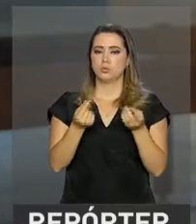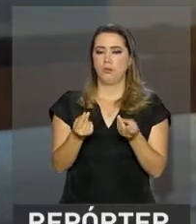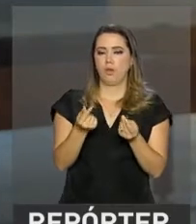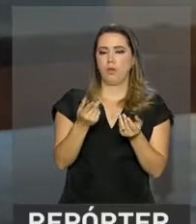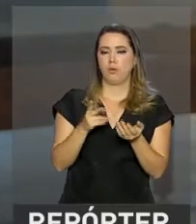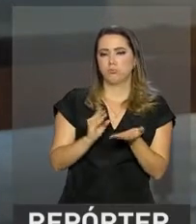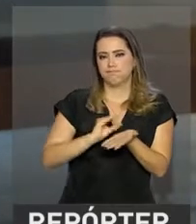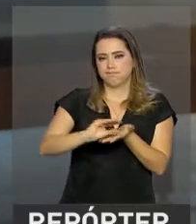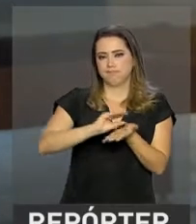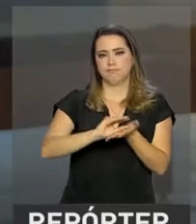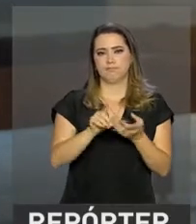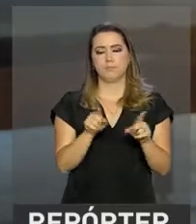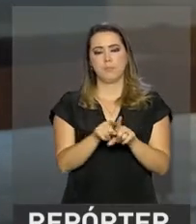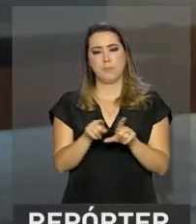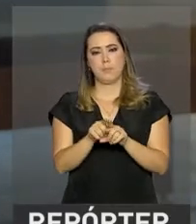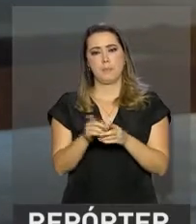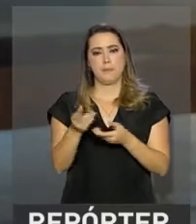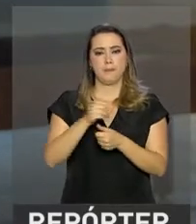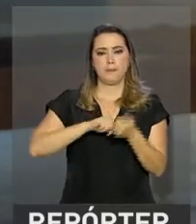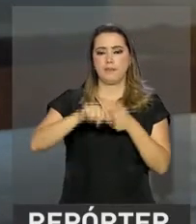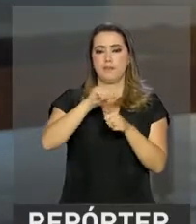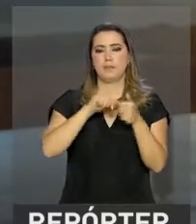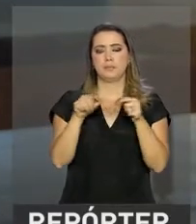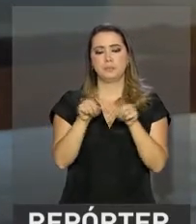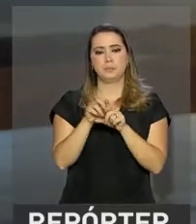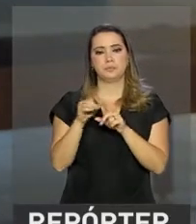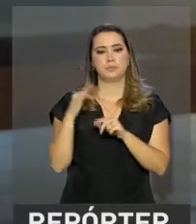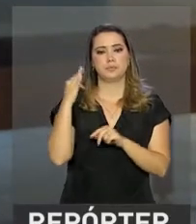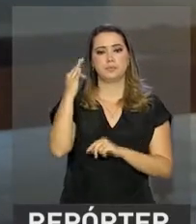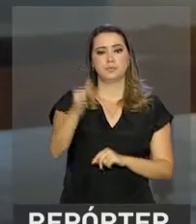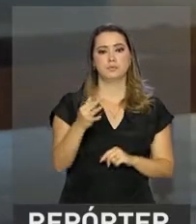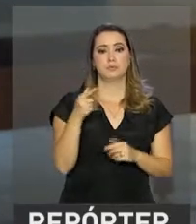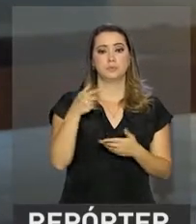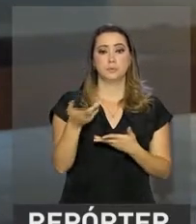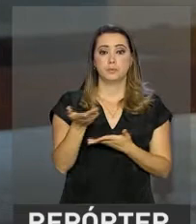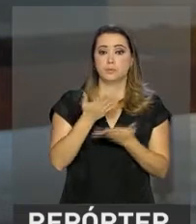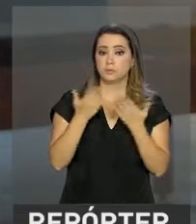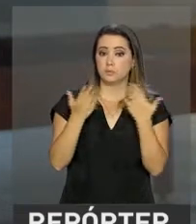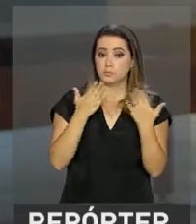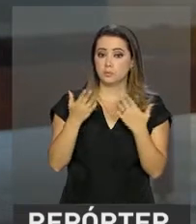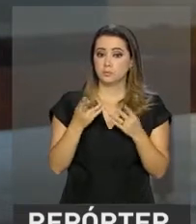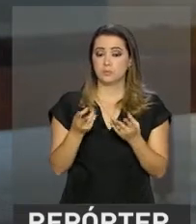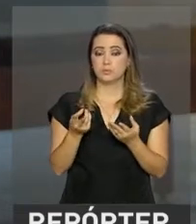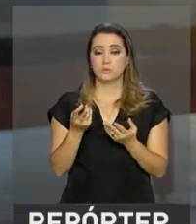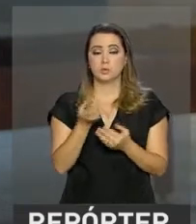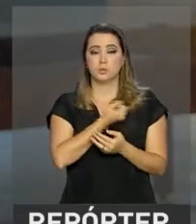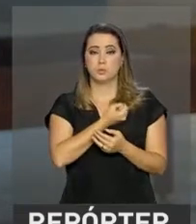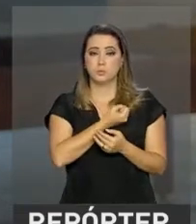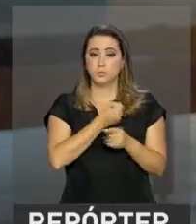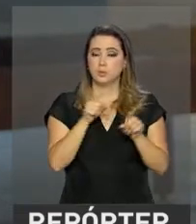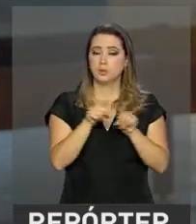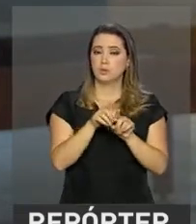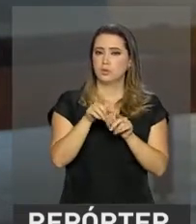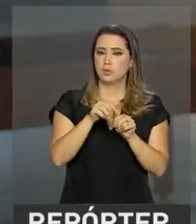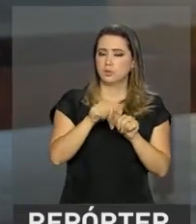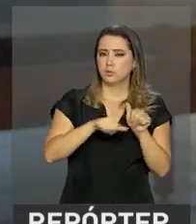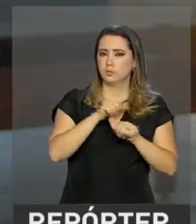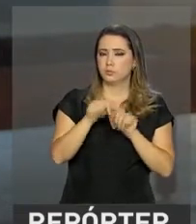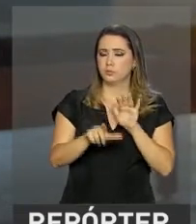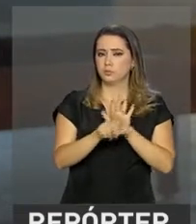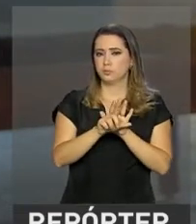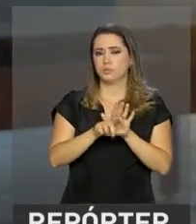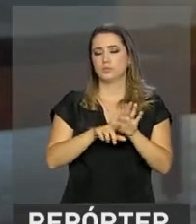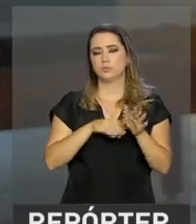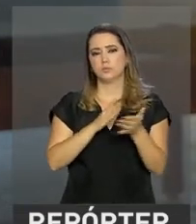também condicionou uma mudança futura da nota de crédito do Brasil à reforma da Previdência,